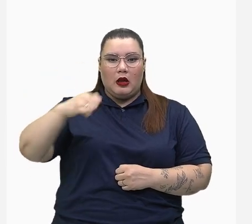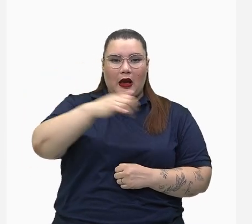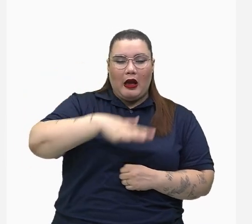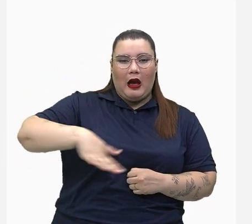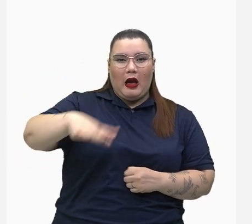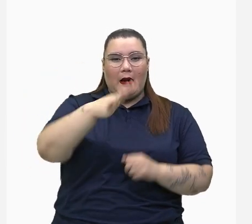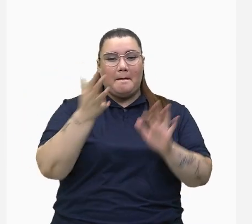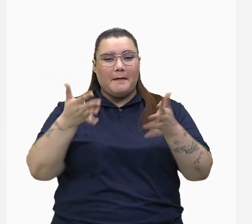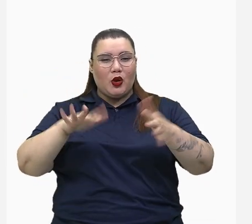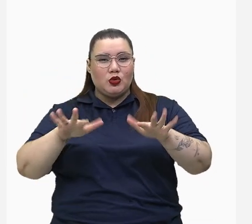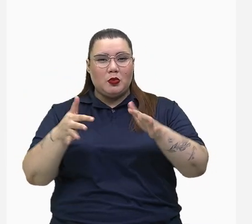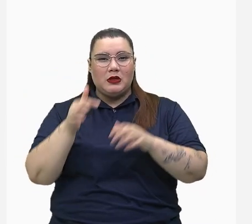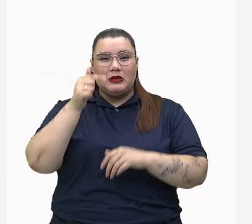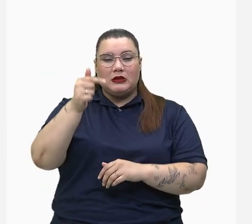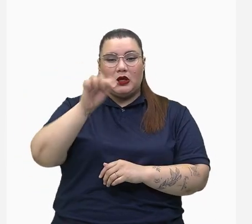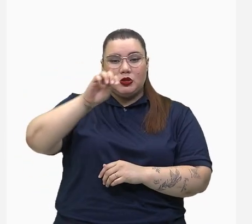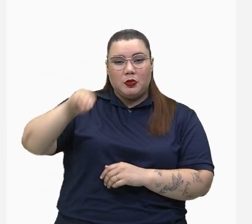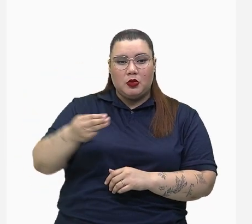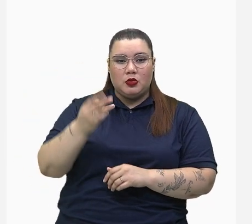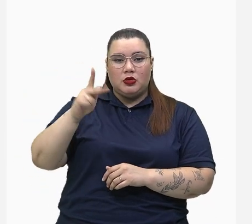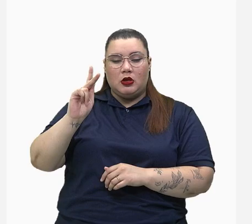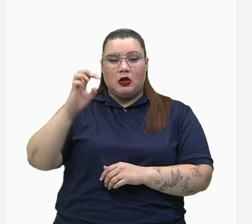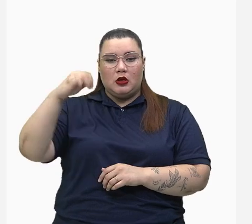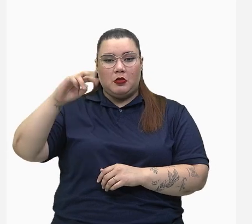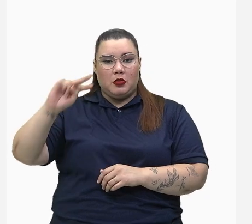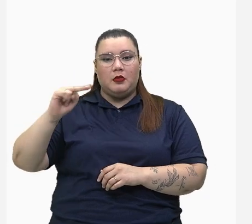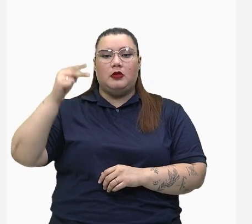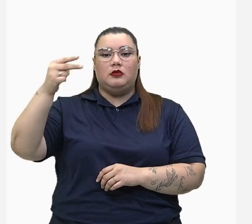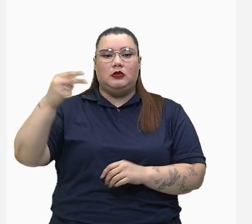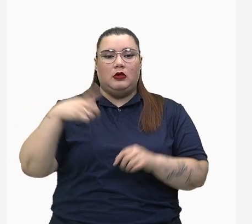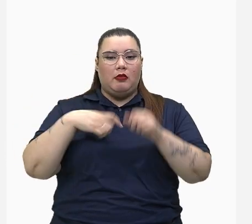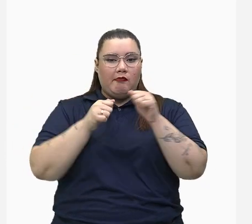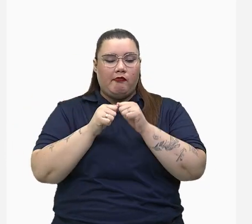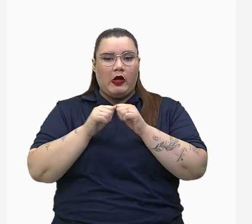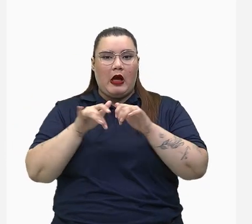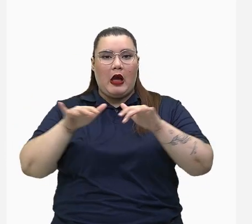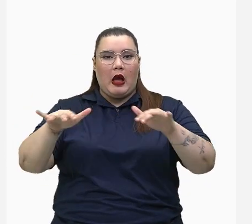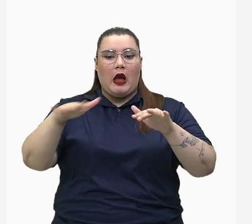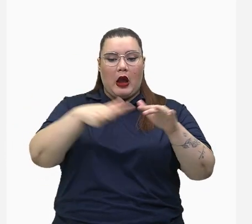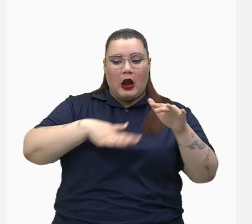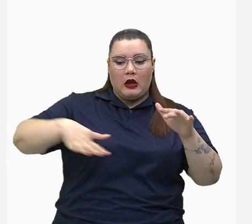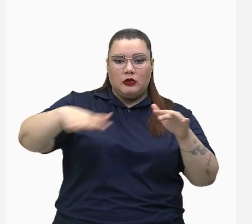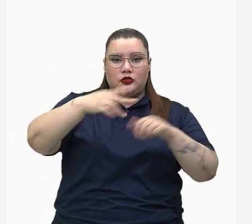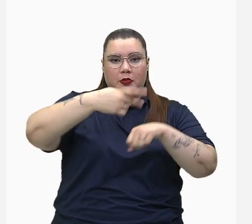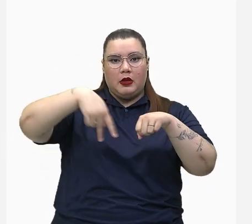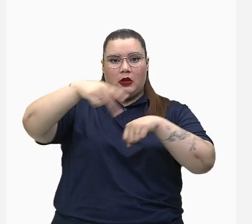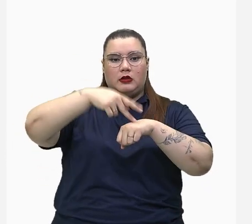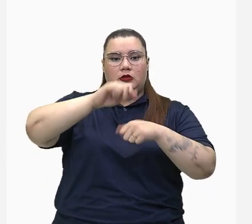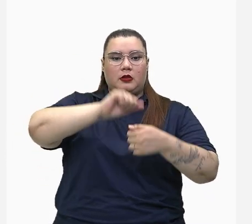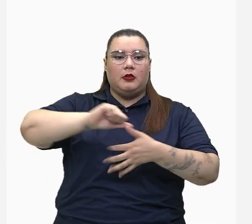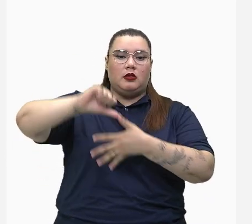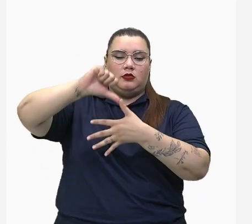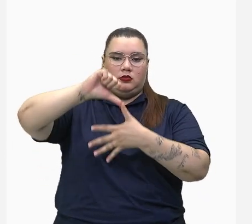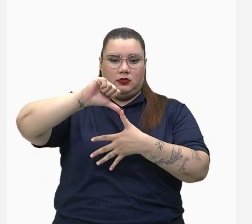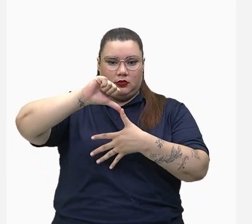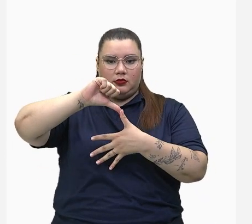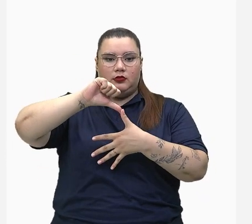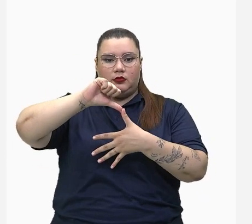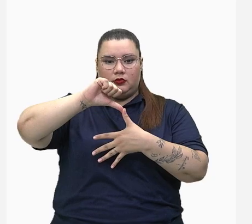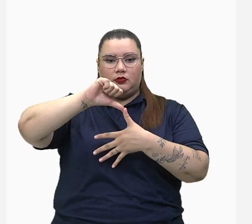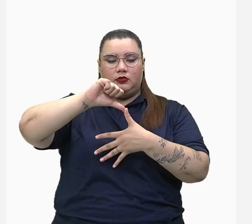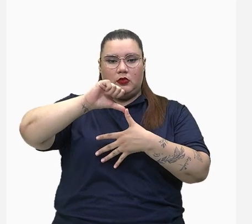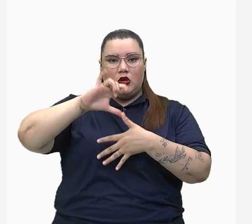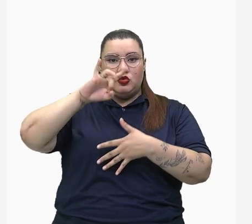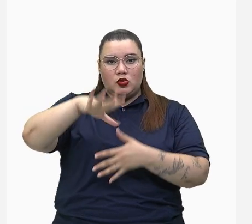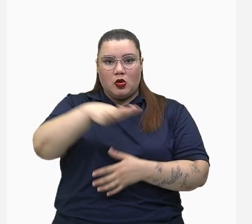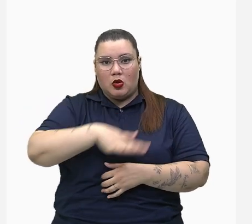quadrados. Ela se estende por vários países da América do Sul. Ela não está